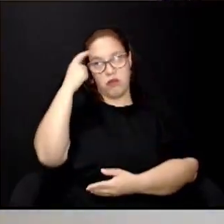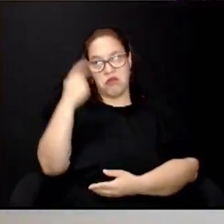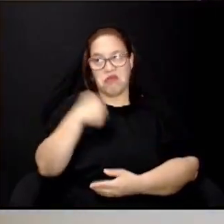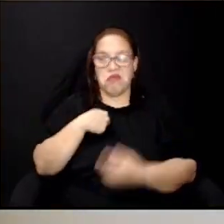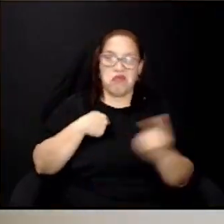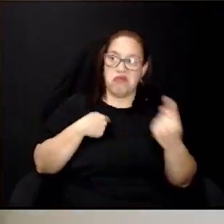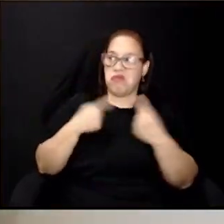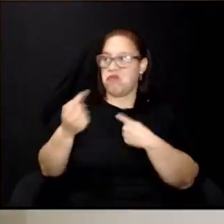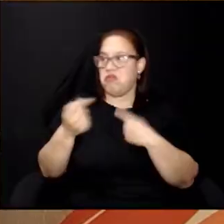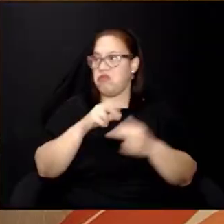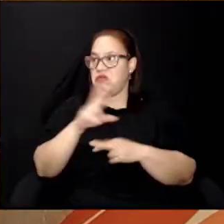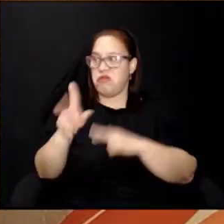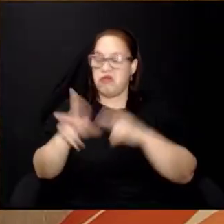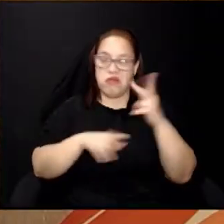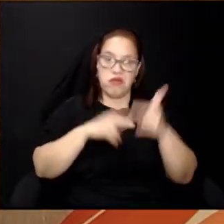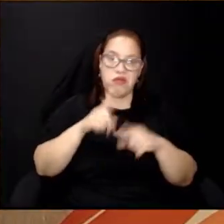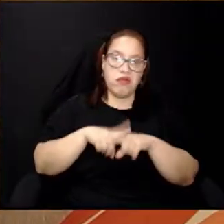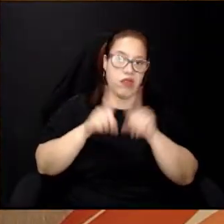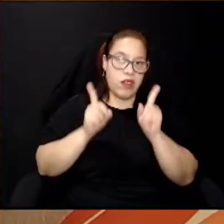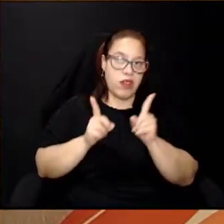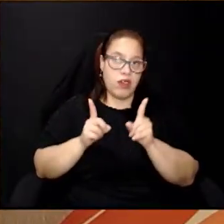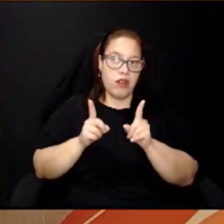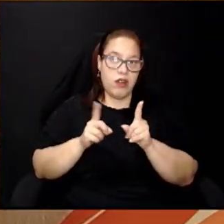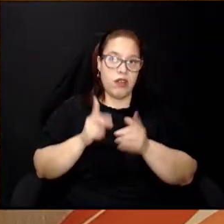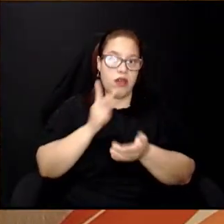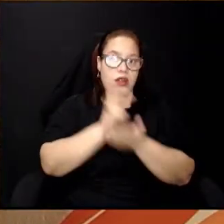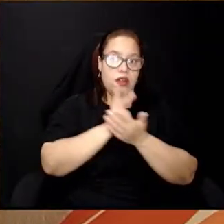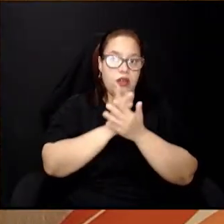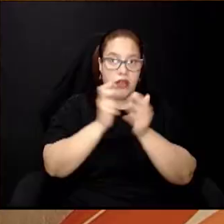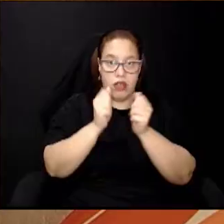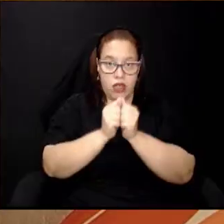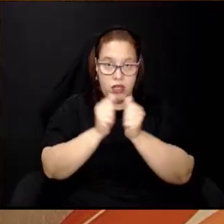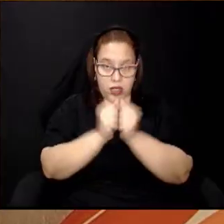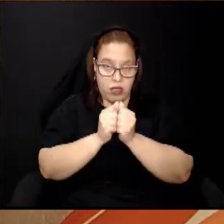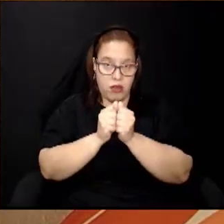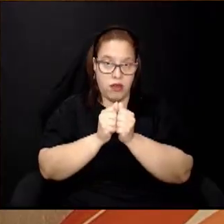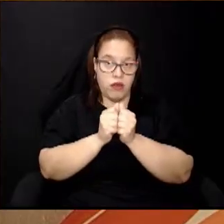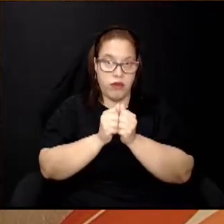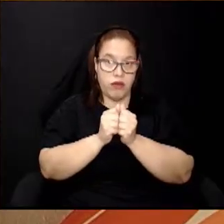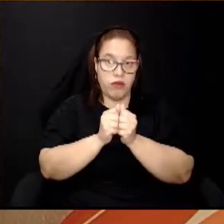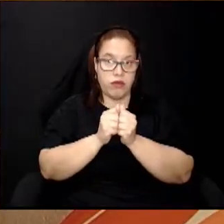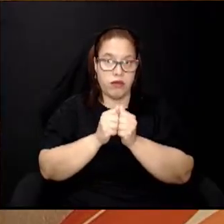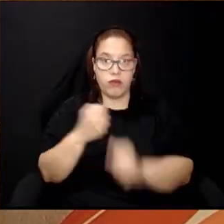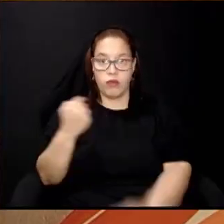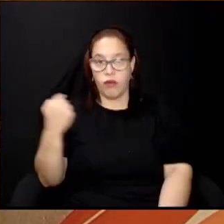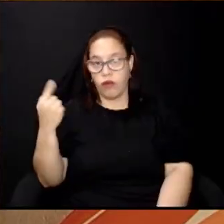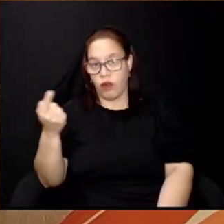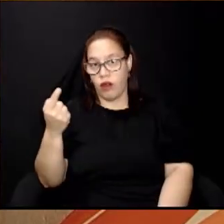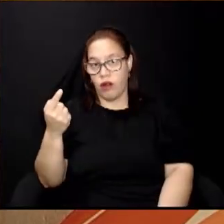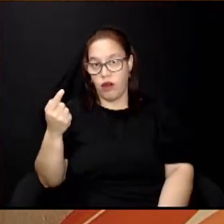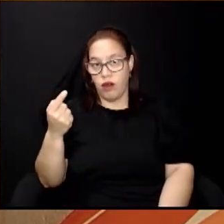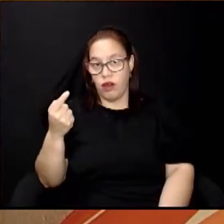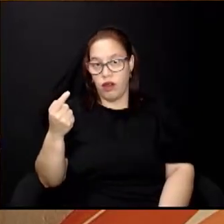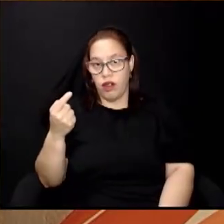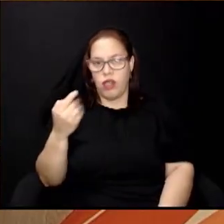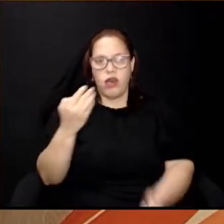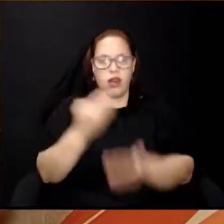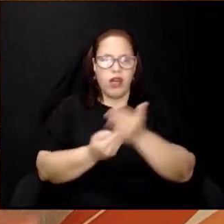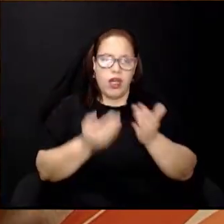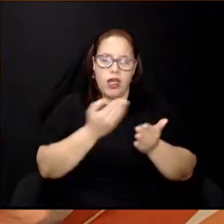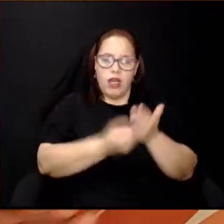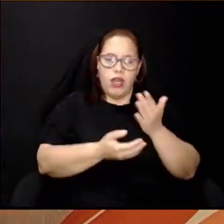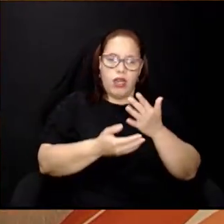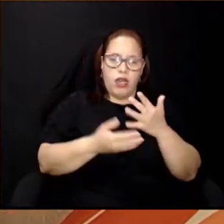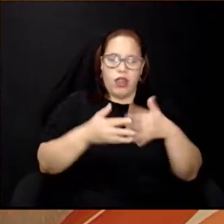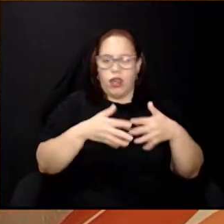aí, mas a gente está sempre juntos, né? Quando um se perdeu ali, o outro chega e